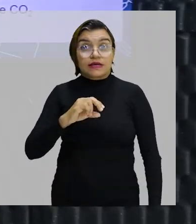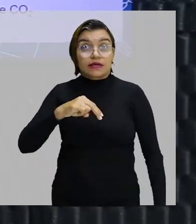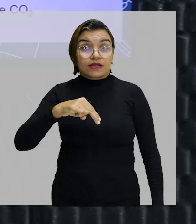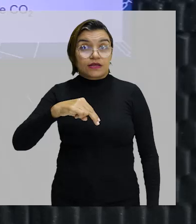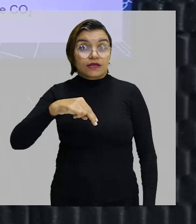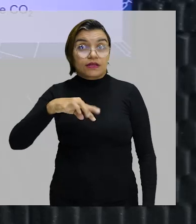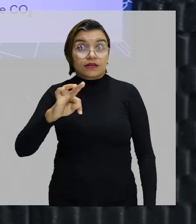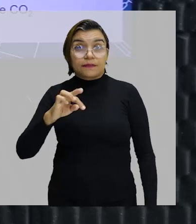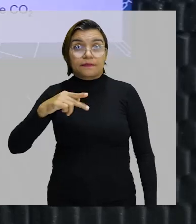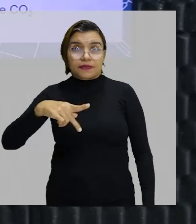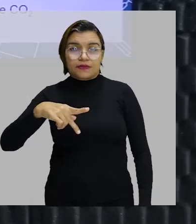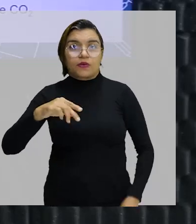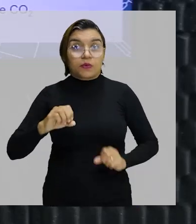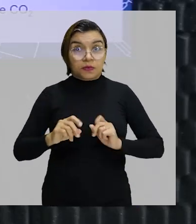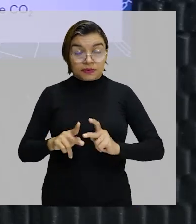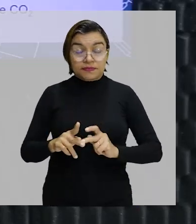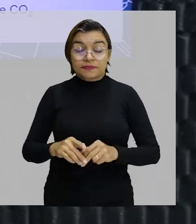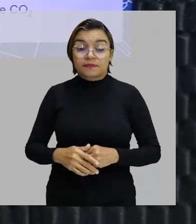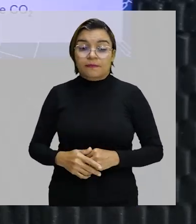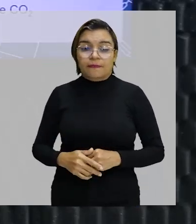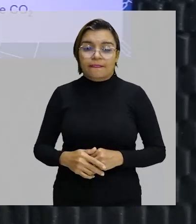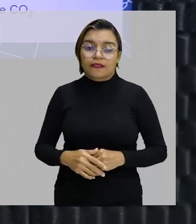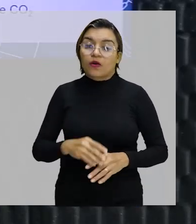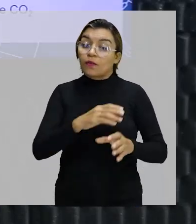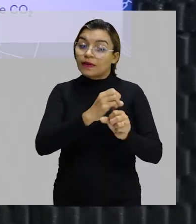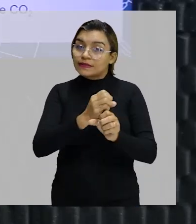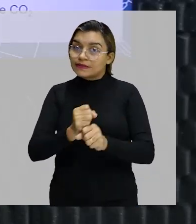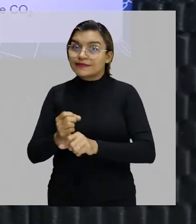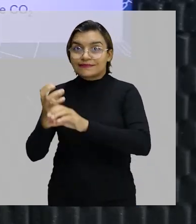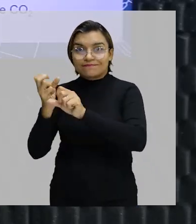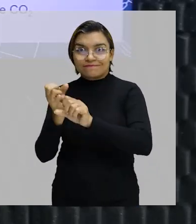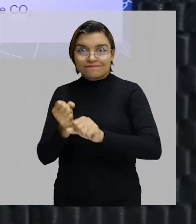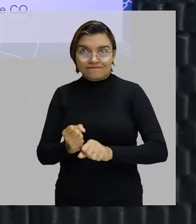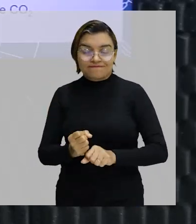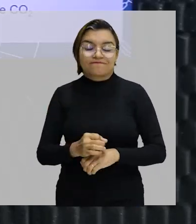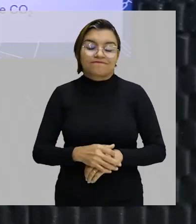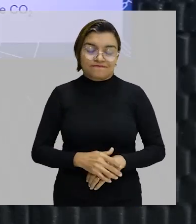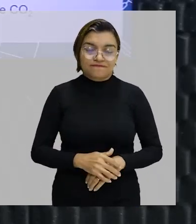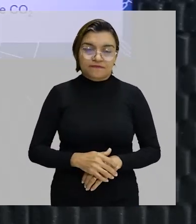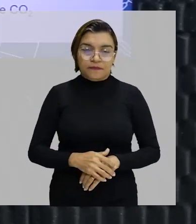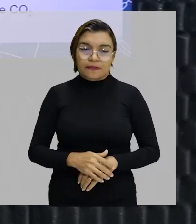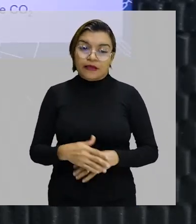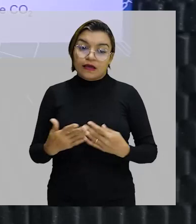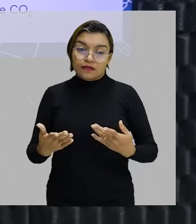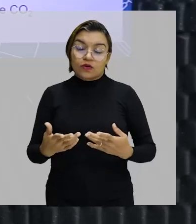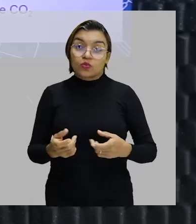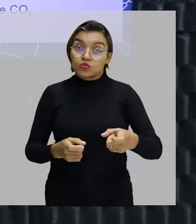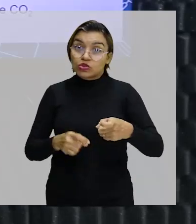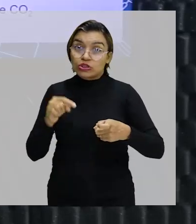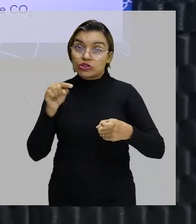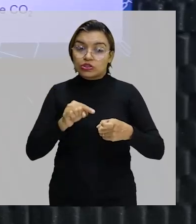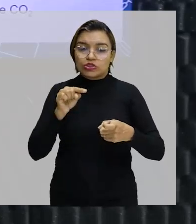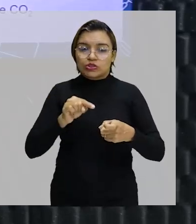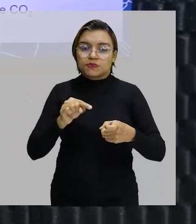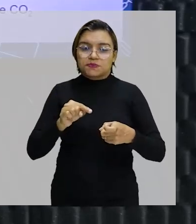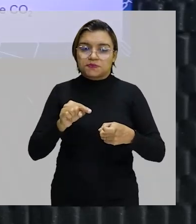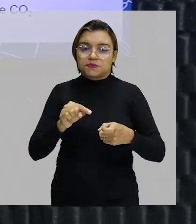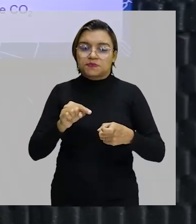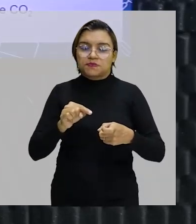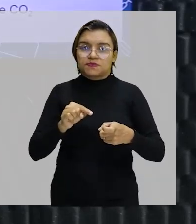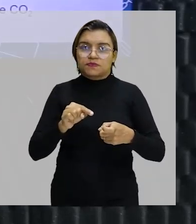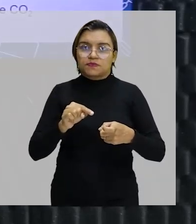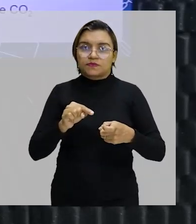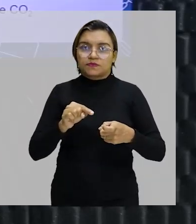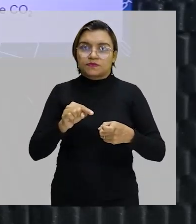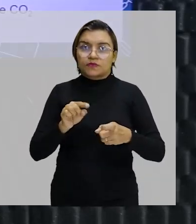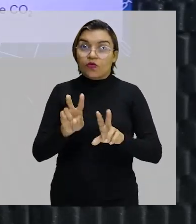tudo bem? Bom, uma regra de 3 simples. Então, vamos isolar o X, ou seja, o